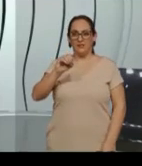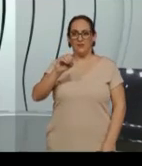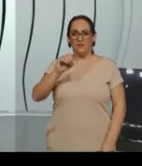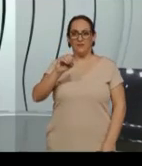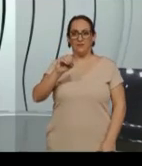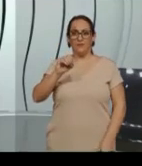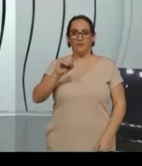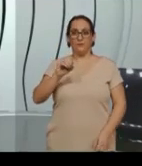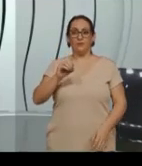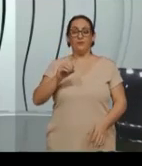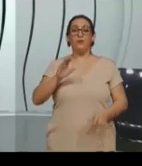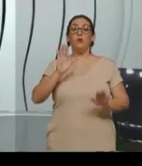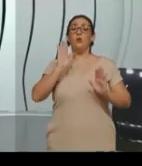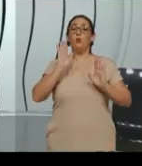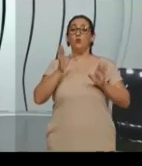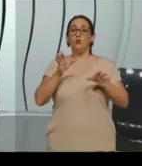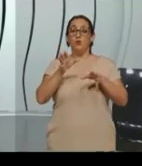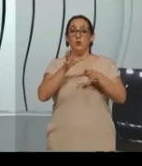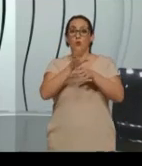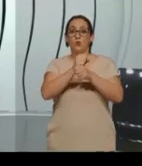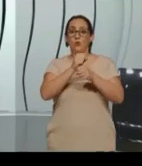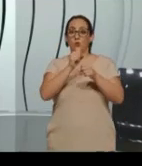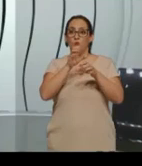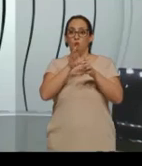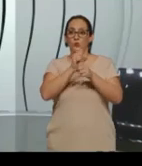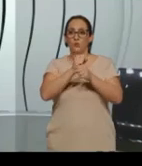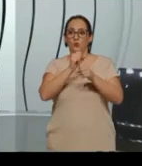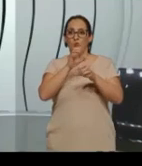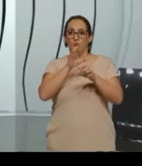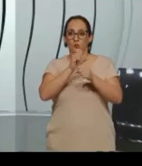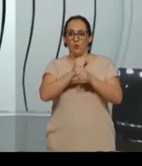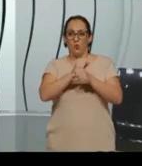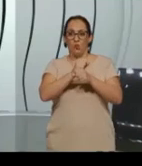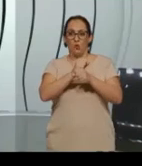360. E aí você já pode ir somando.